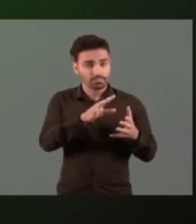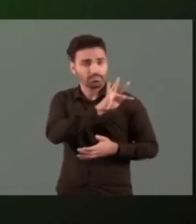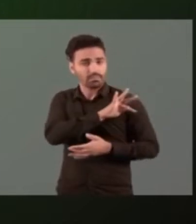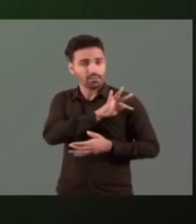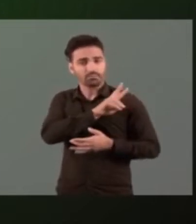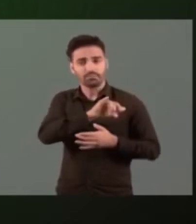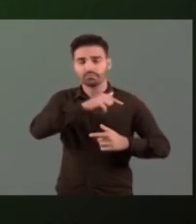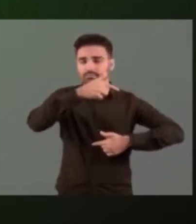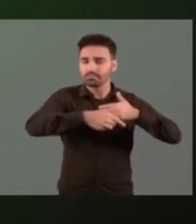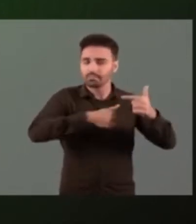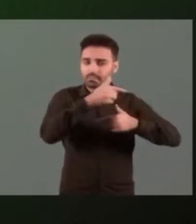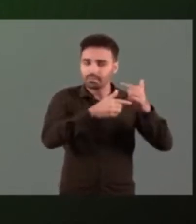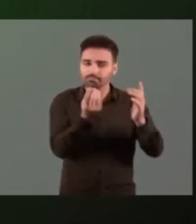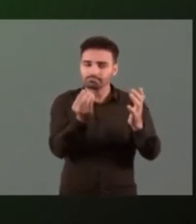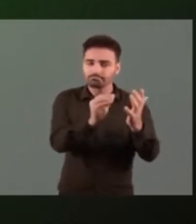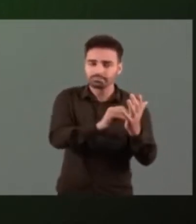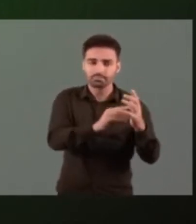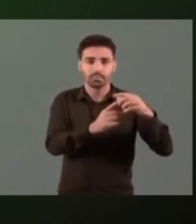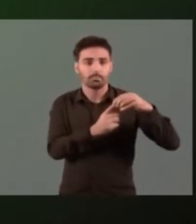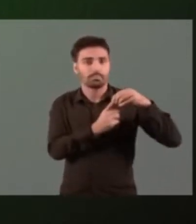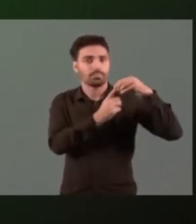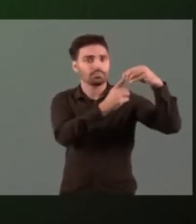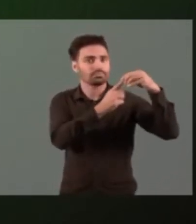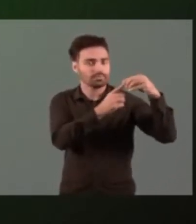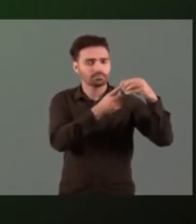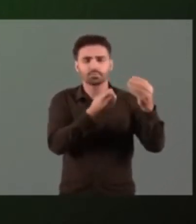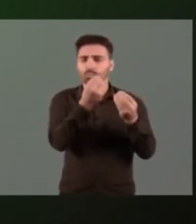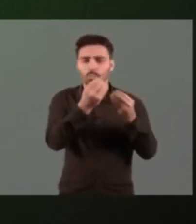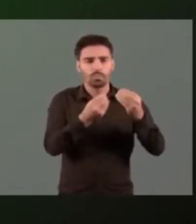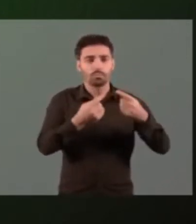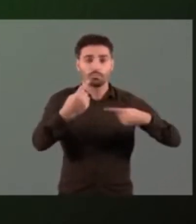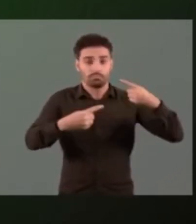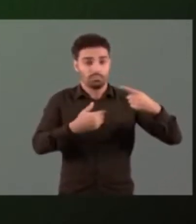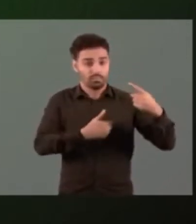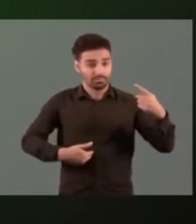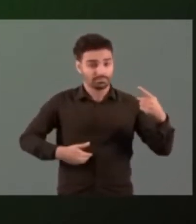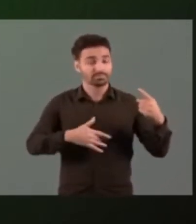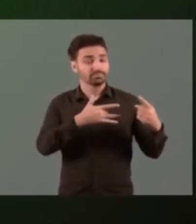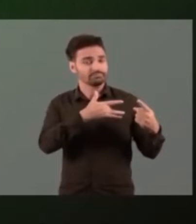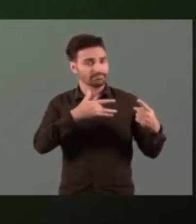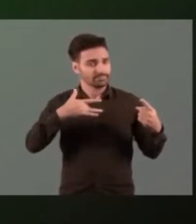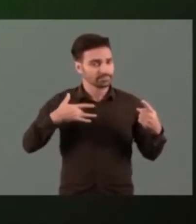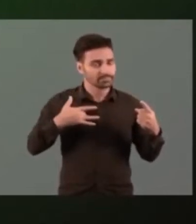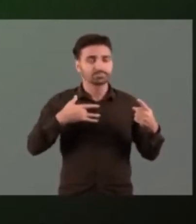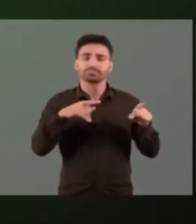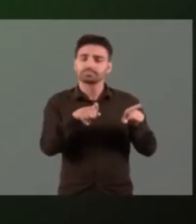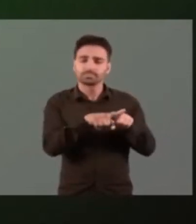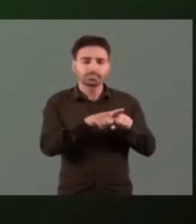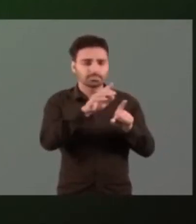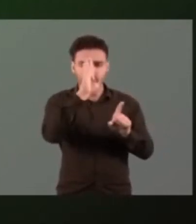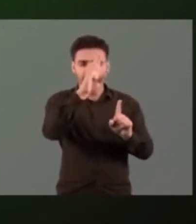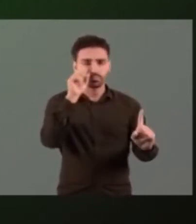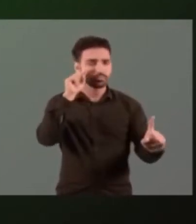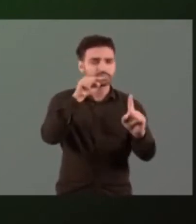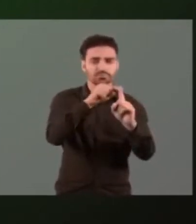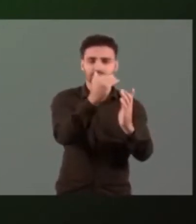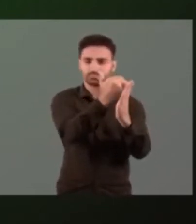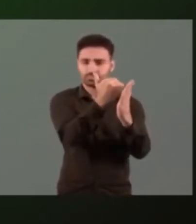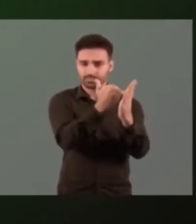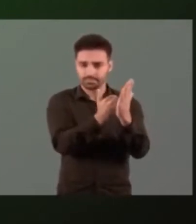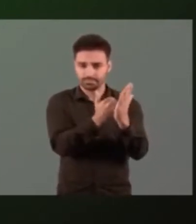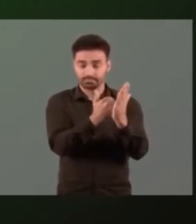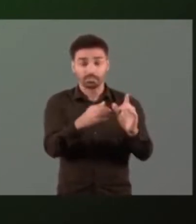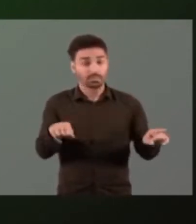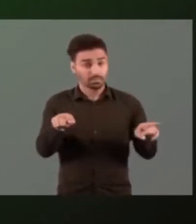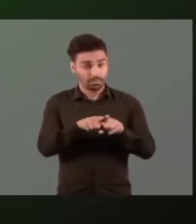então trabalhar essa prioridade, definindo como será a política pública de saúde, seus principais objetivos e metas.